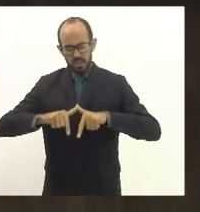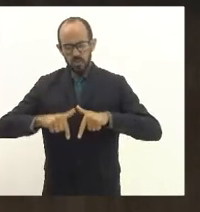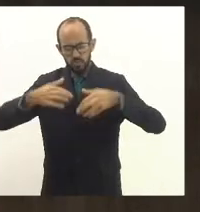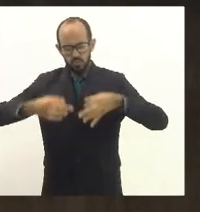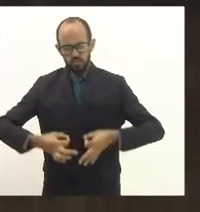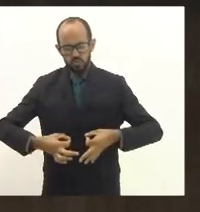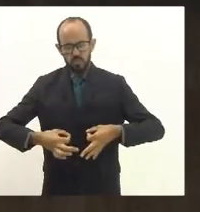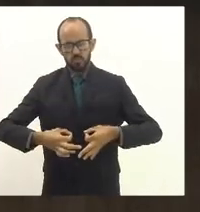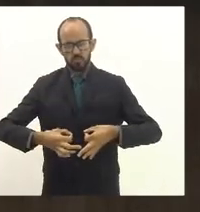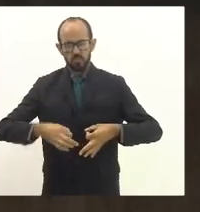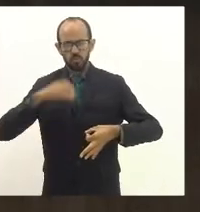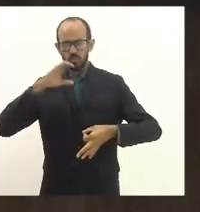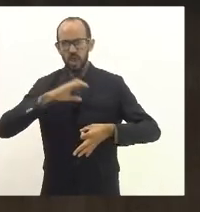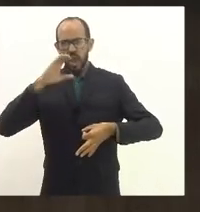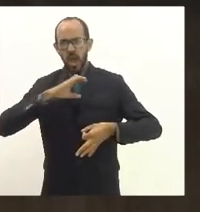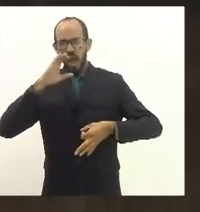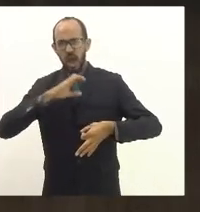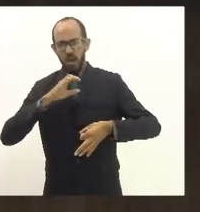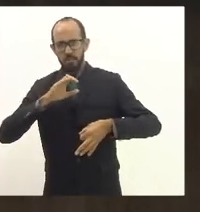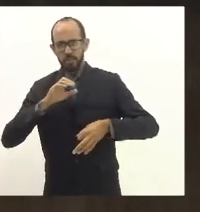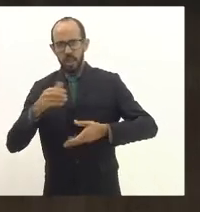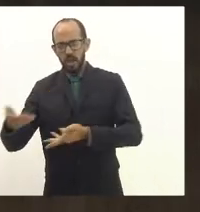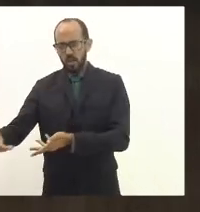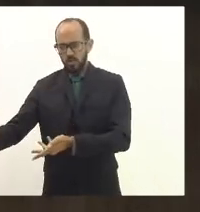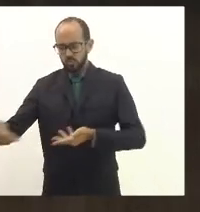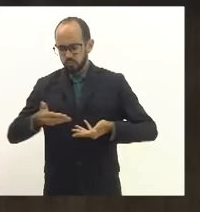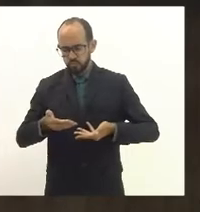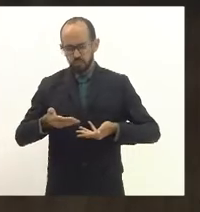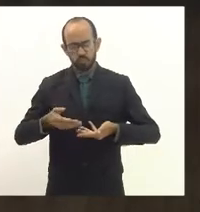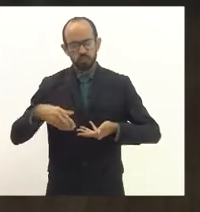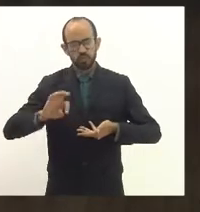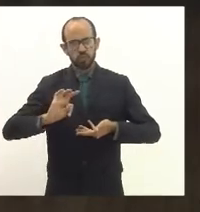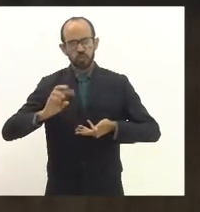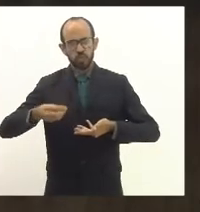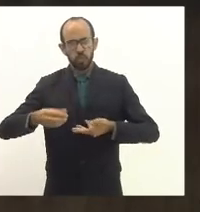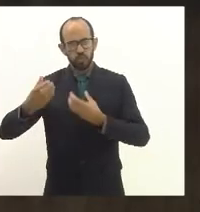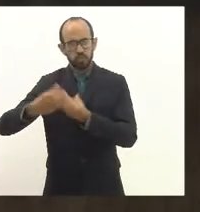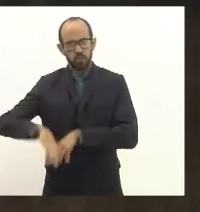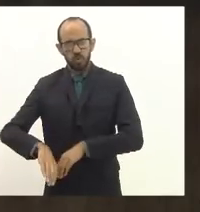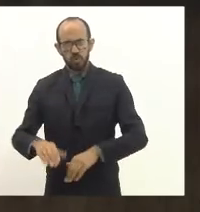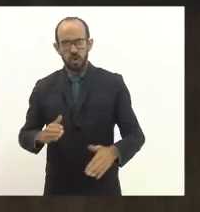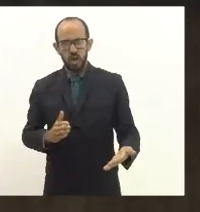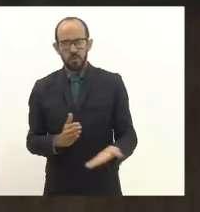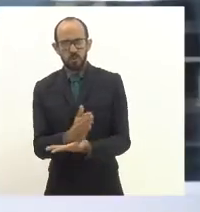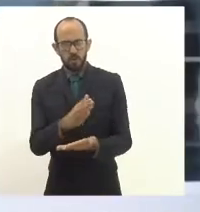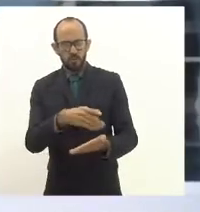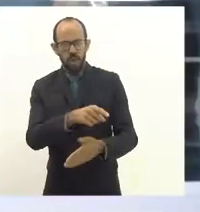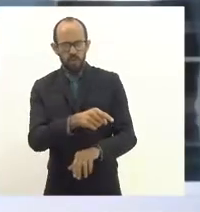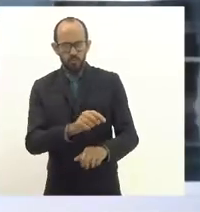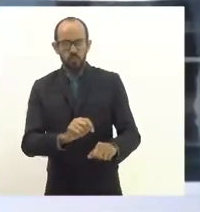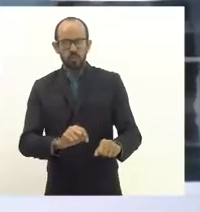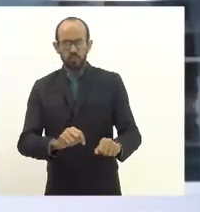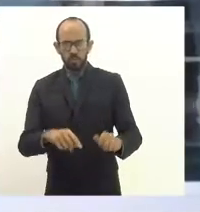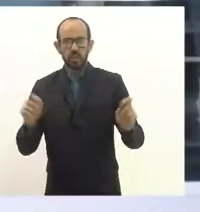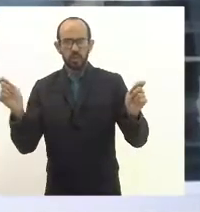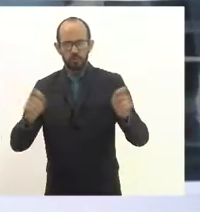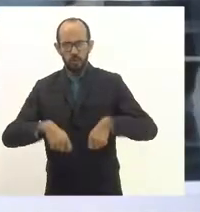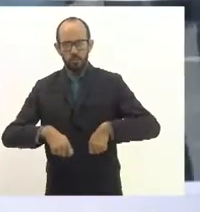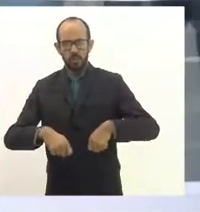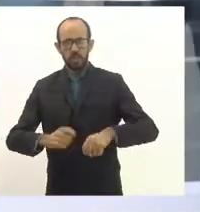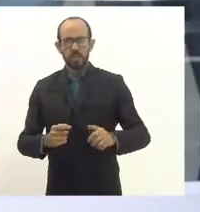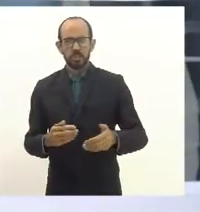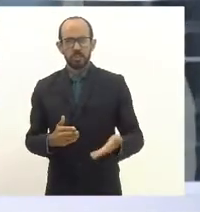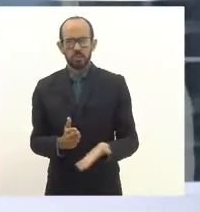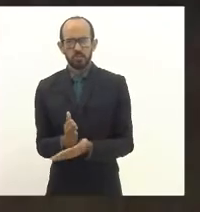seja imediata a convocação desses candidatos que demonstraram competência